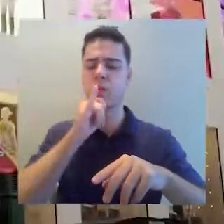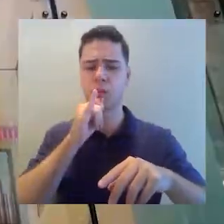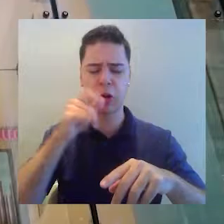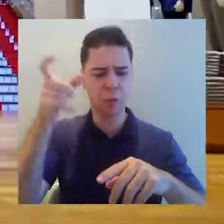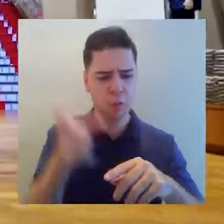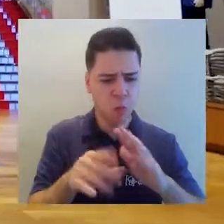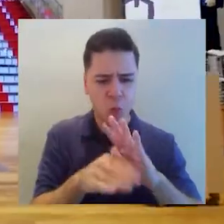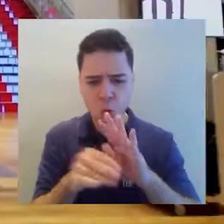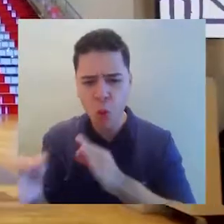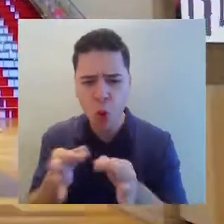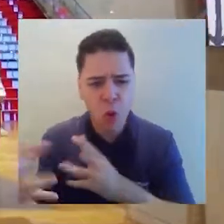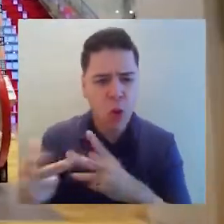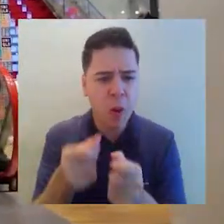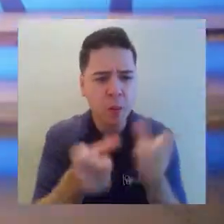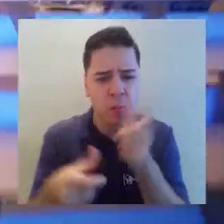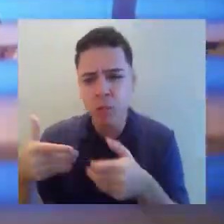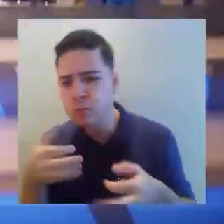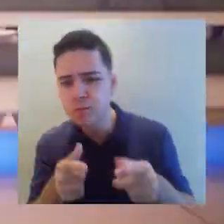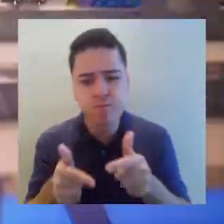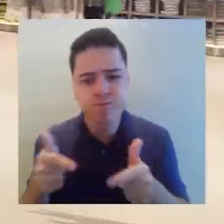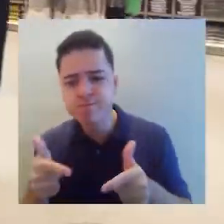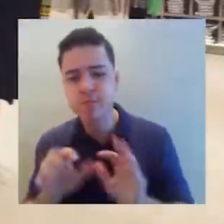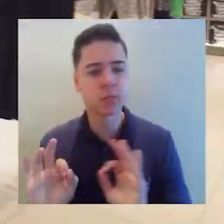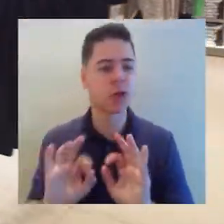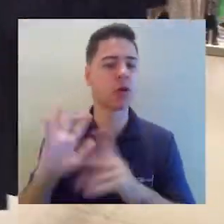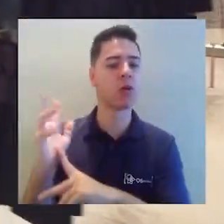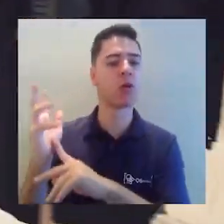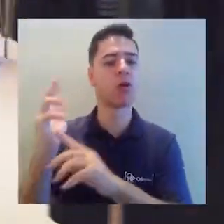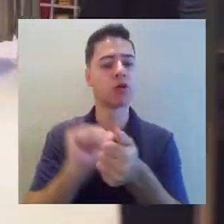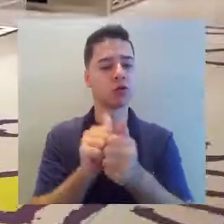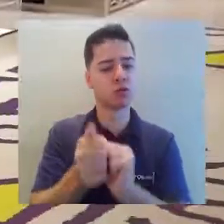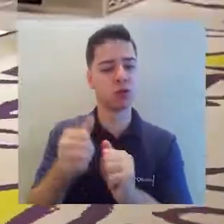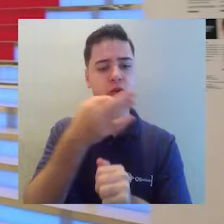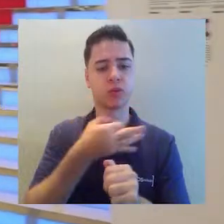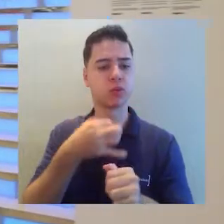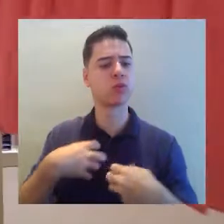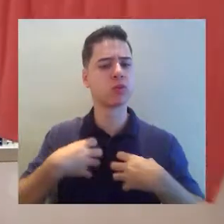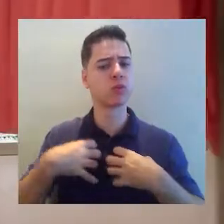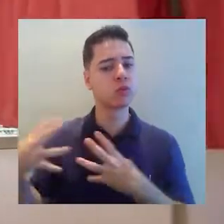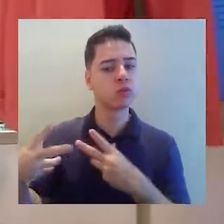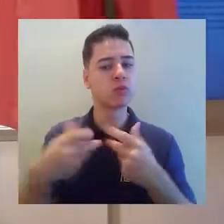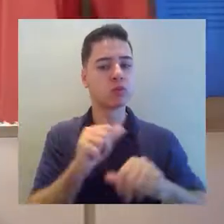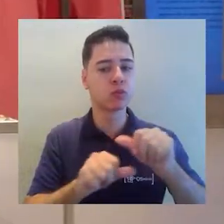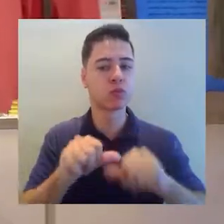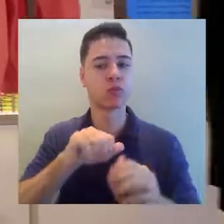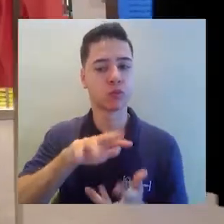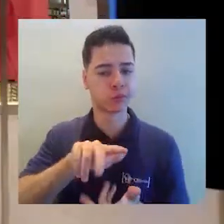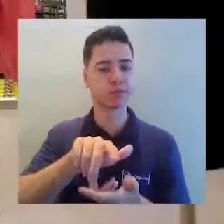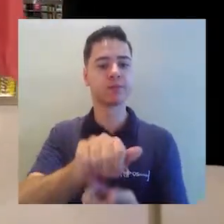nos anos 70 e 80, hoje é um dos pilares da indústria da moda, do esporte, da música e do comportamento no mundo inteiro.